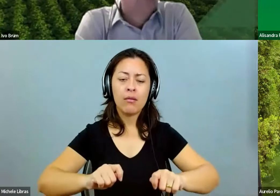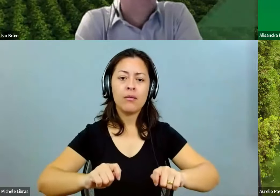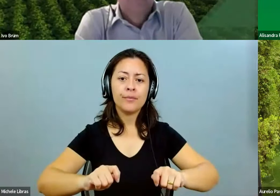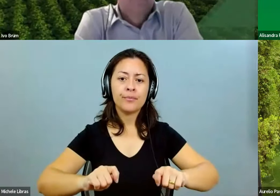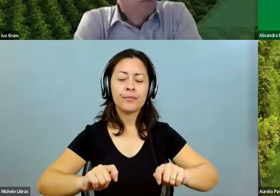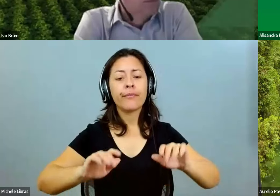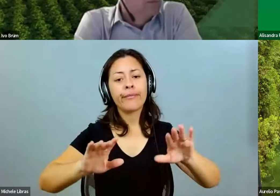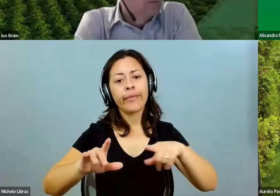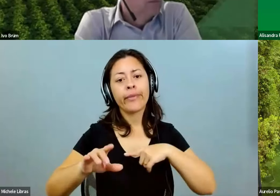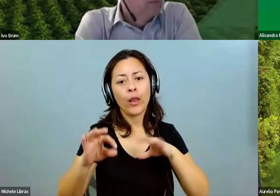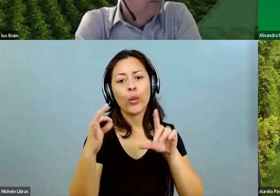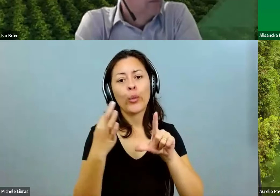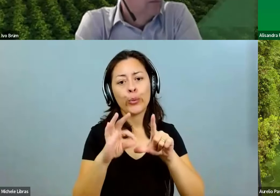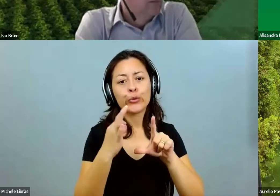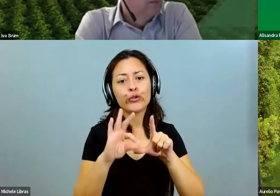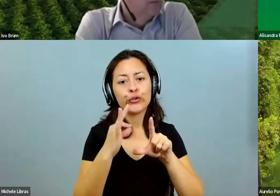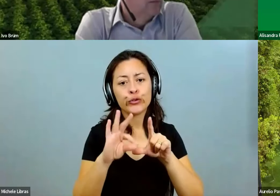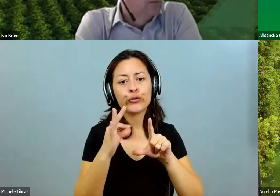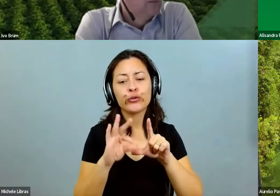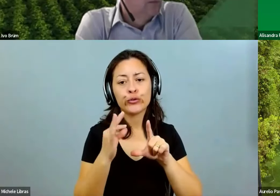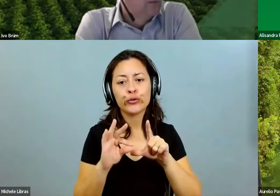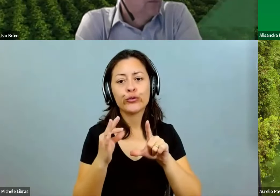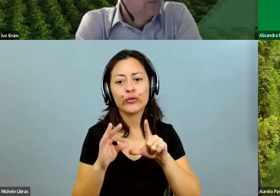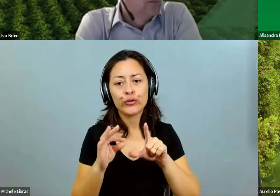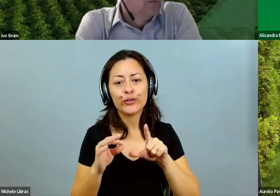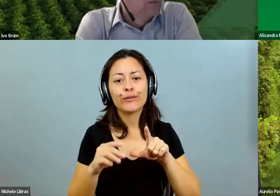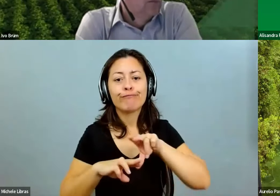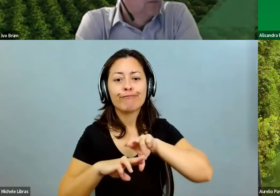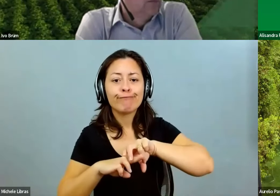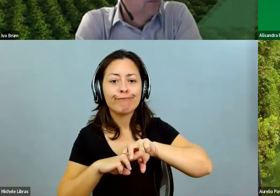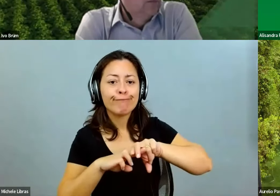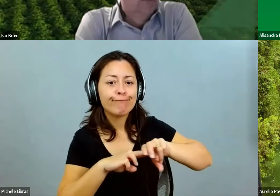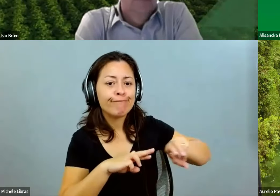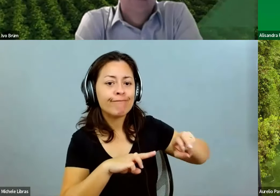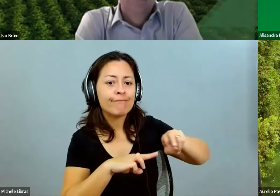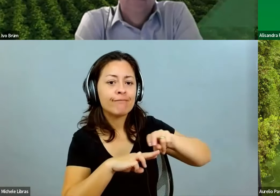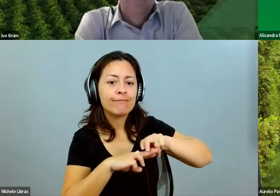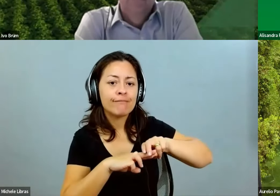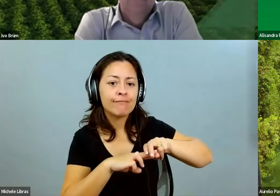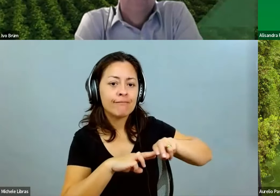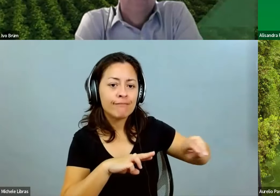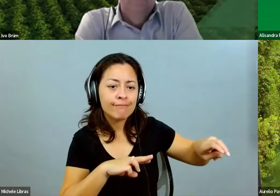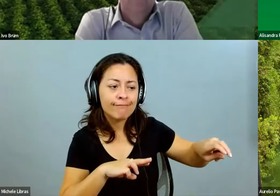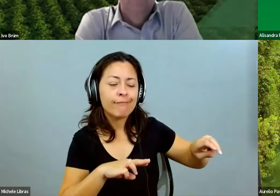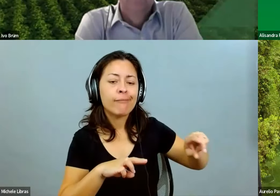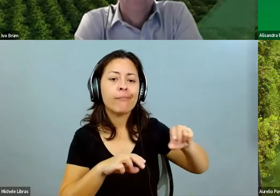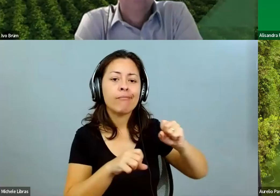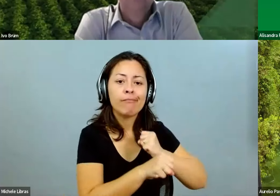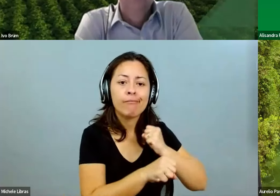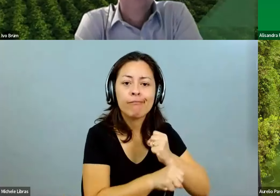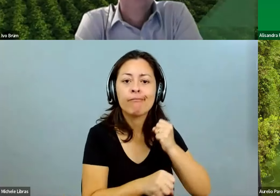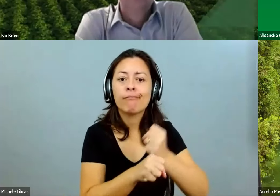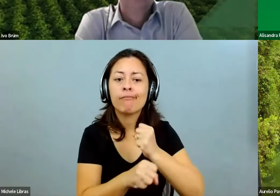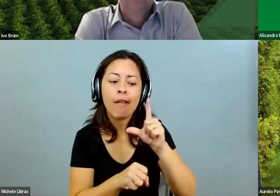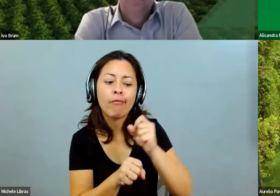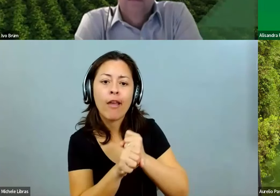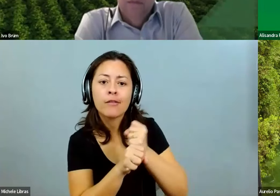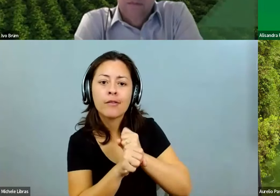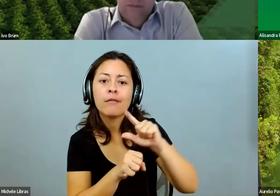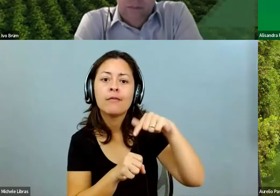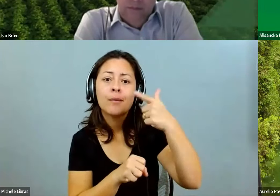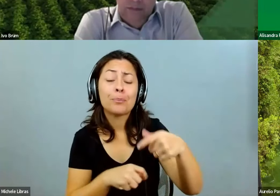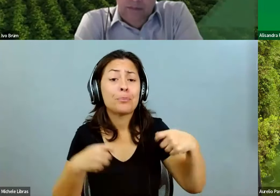as ferrovias que que que devem ser feitas elas são determinantes pensando em competividade nos próximos 10 anos né